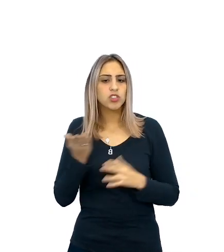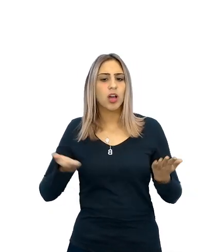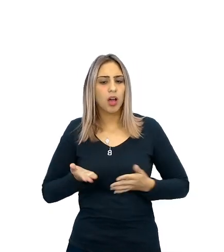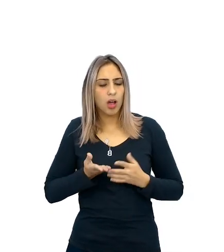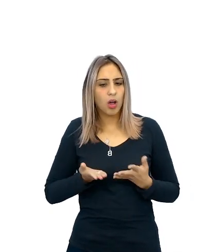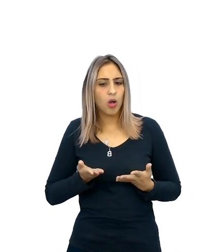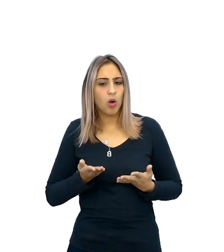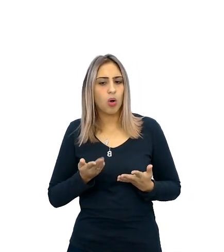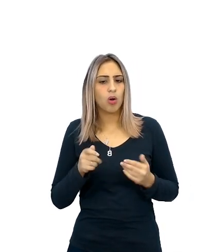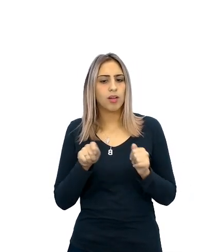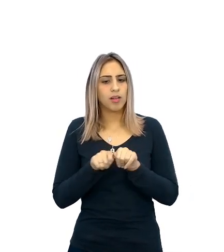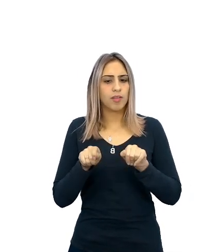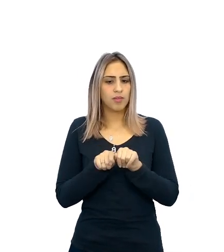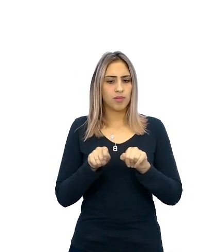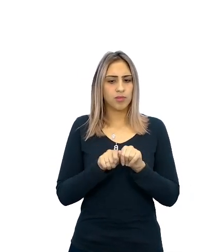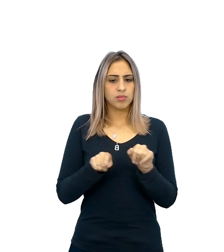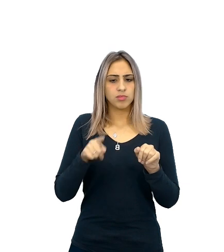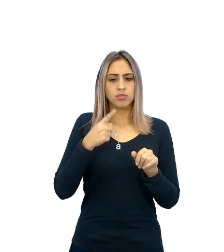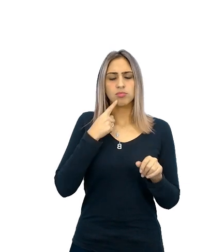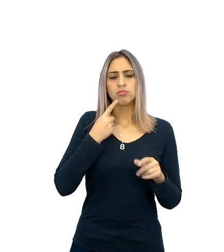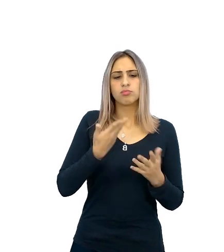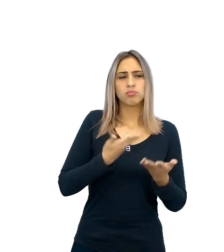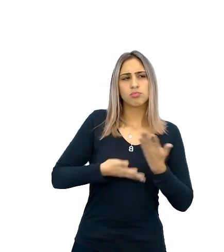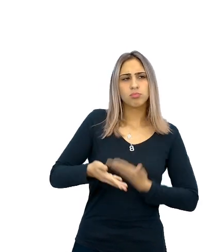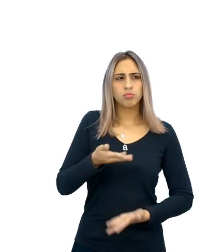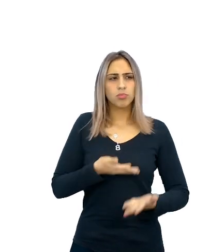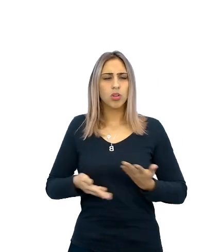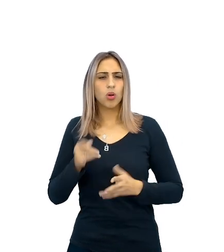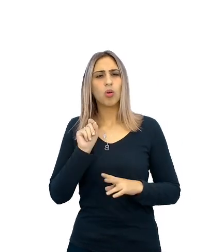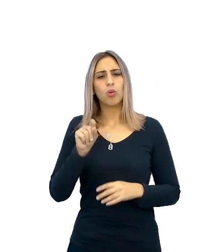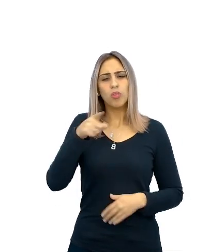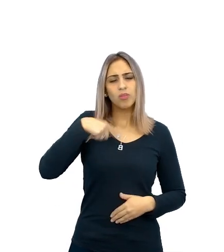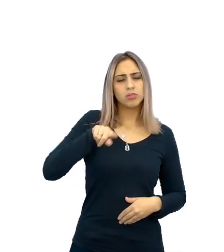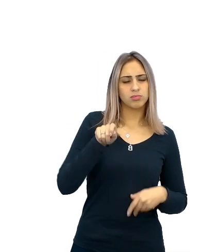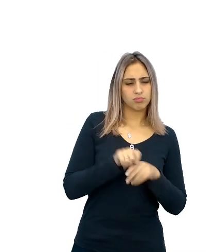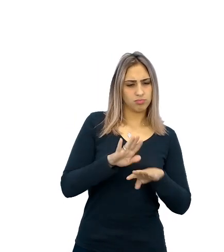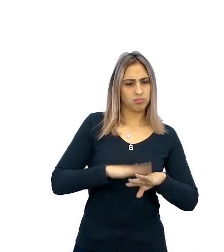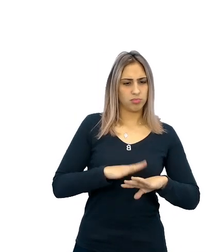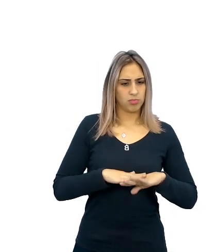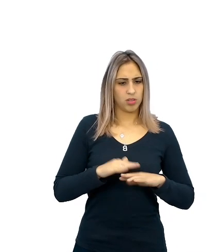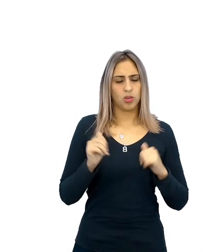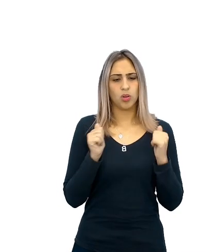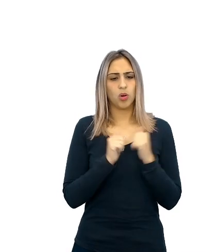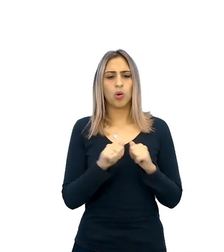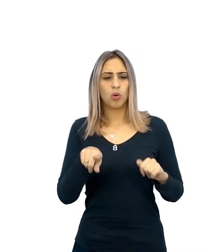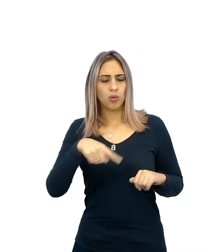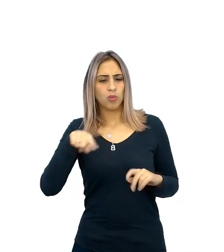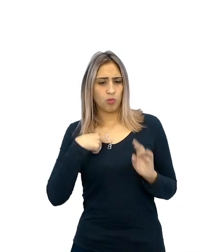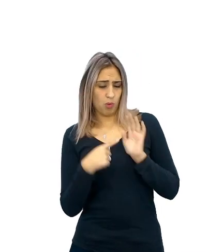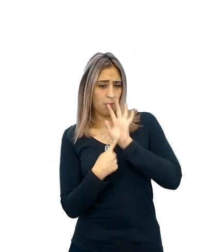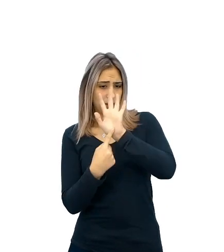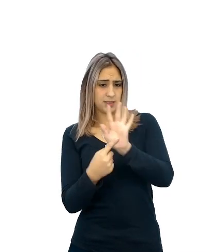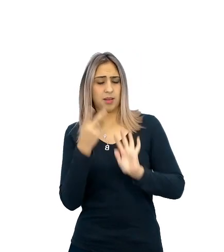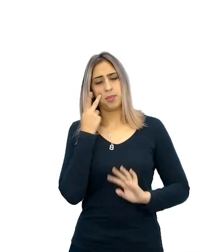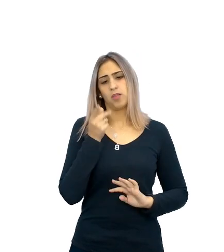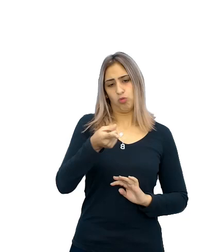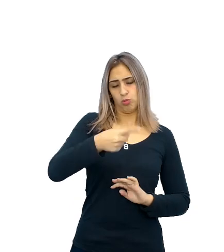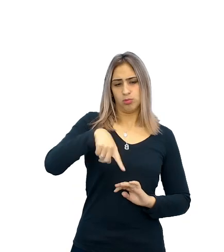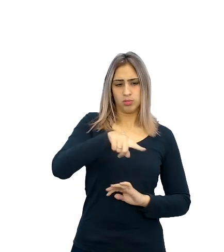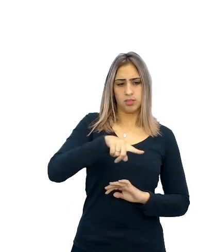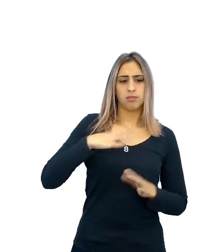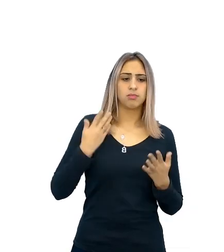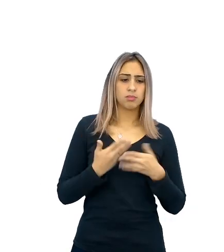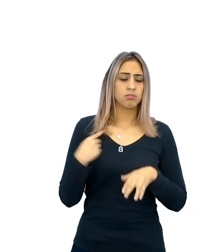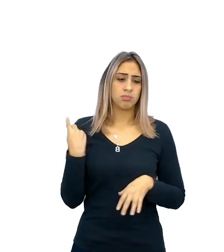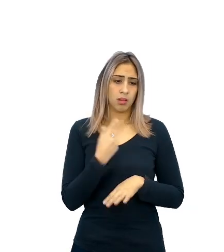aqui fazendo, né, um confronto com aquilo que vocês escreveram, com aquilo que eu vou apresentar,